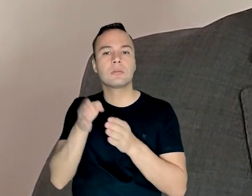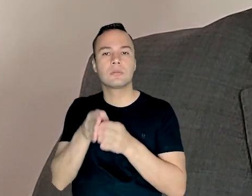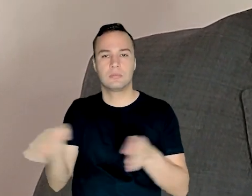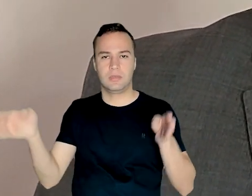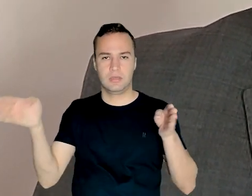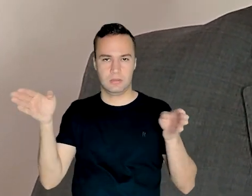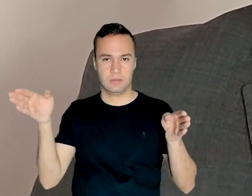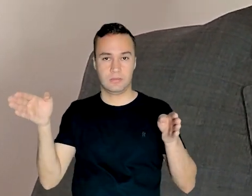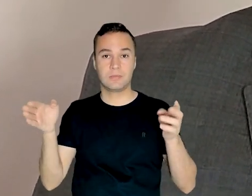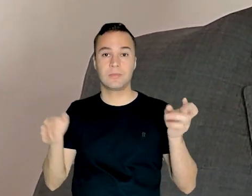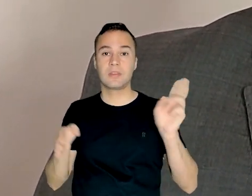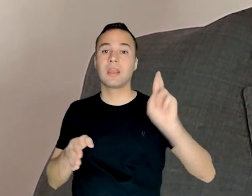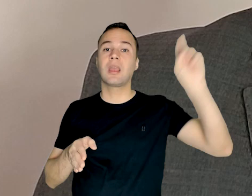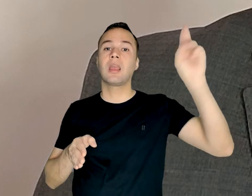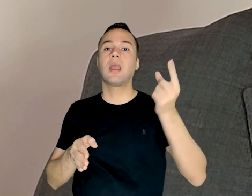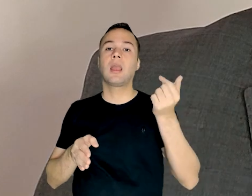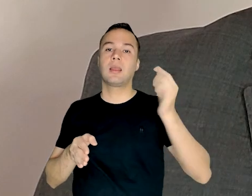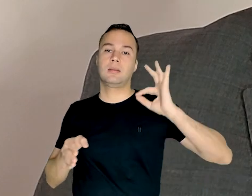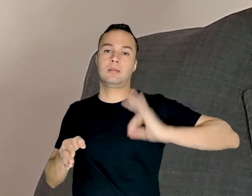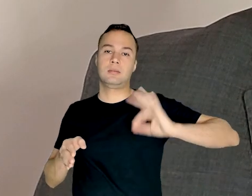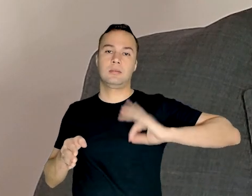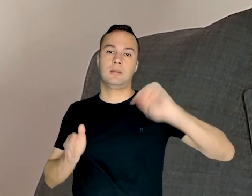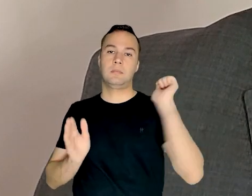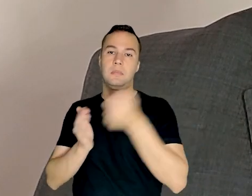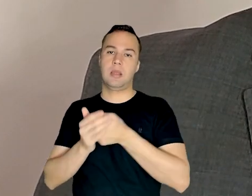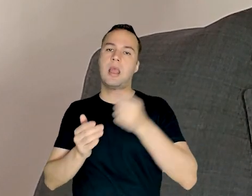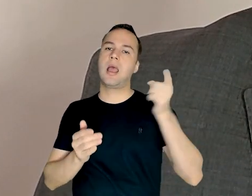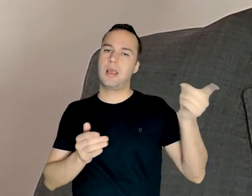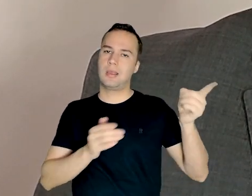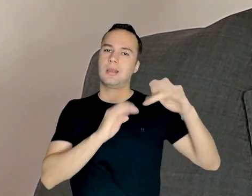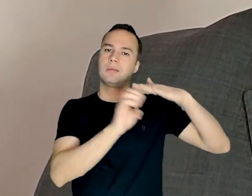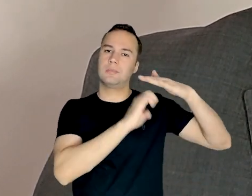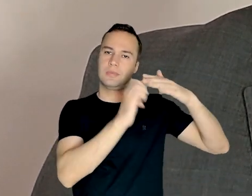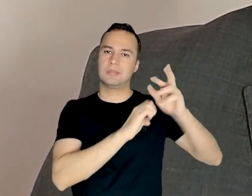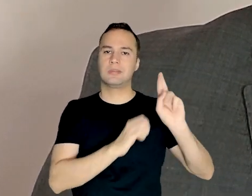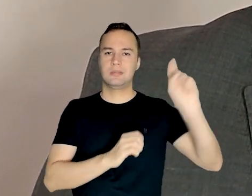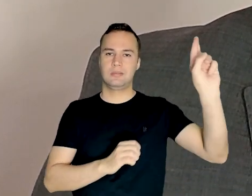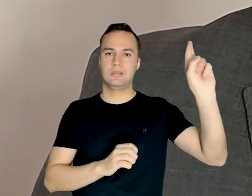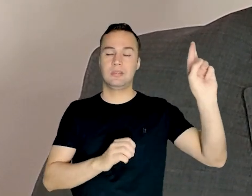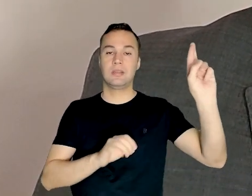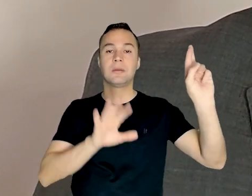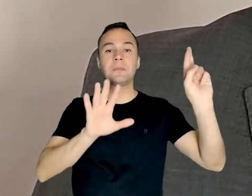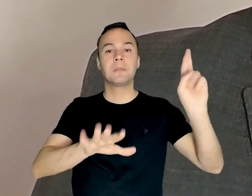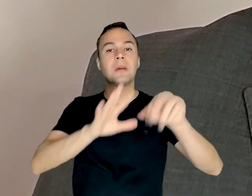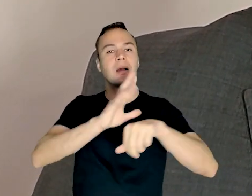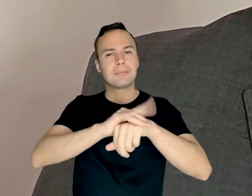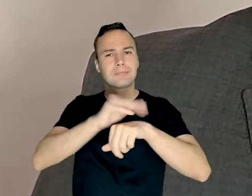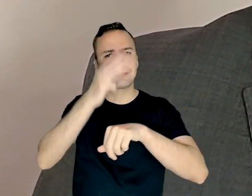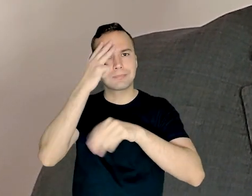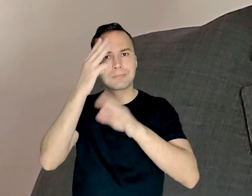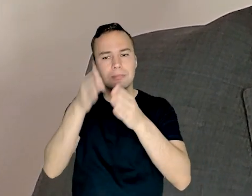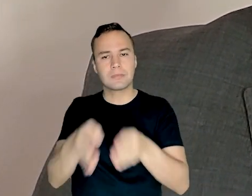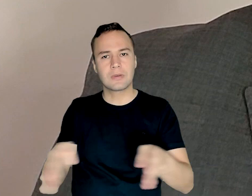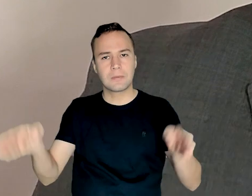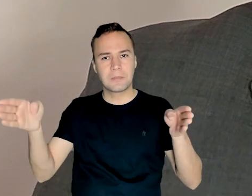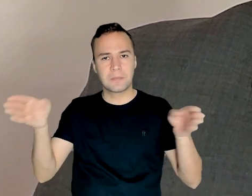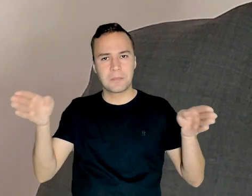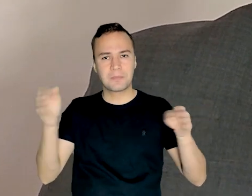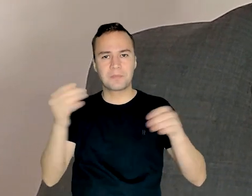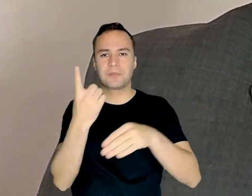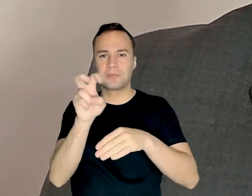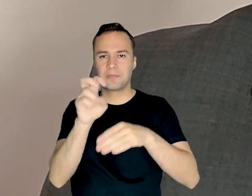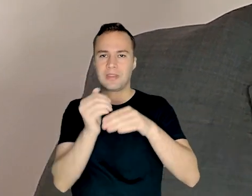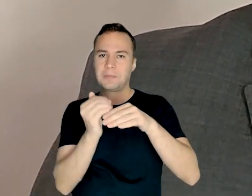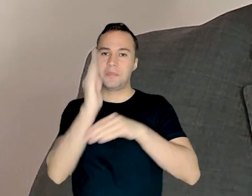15 dias, quem responde pelos salários é o empregador. No entanto, se a doença mental reclamar